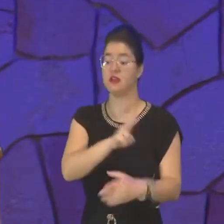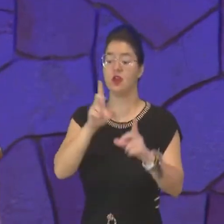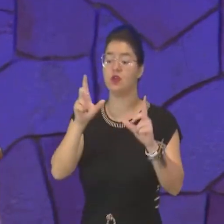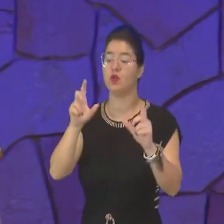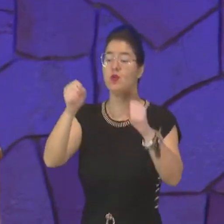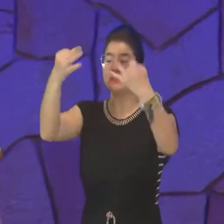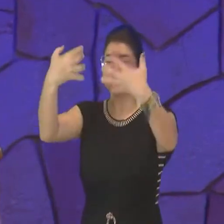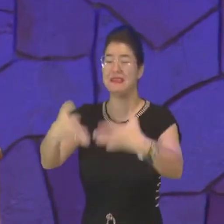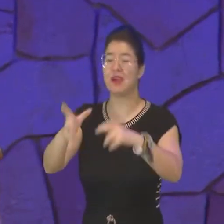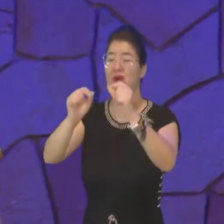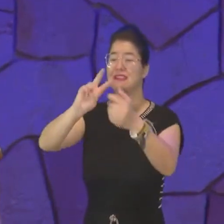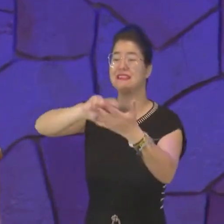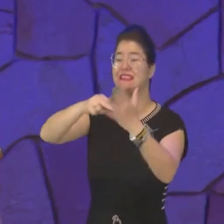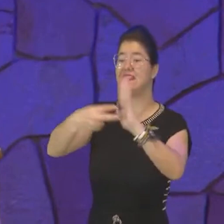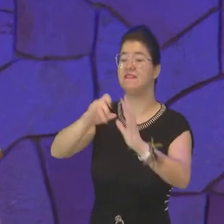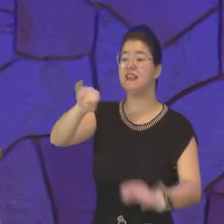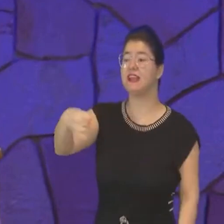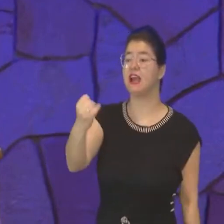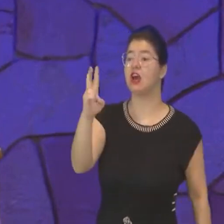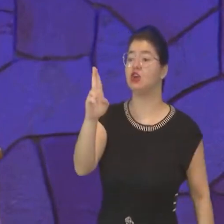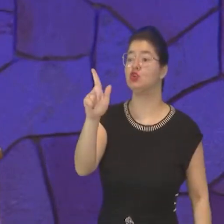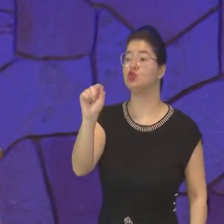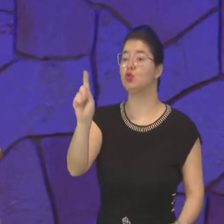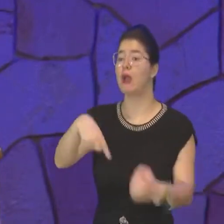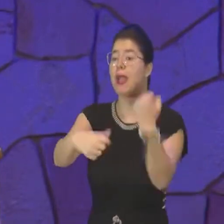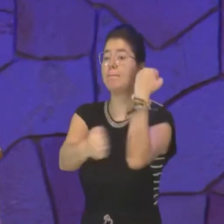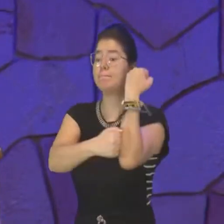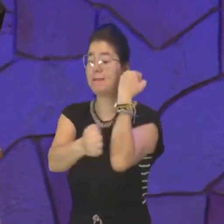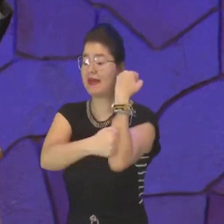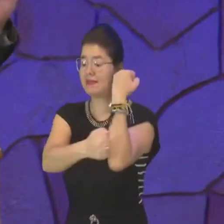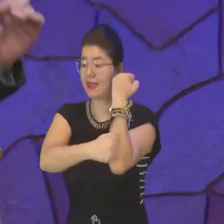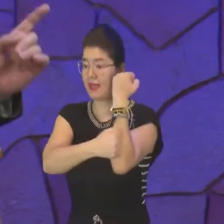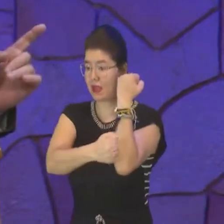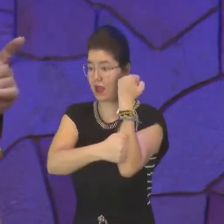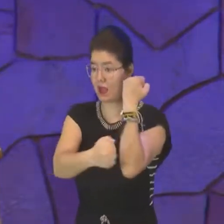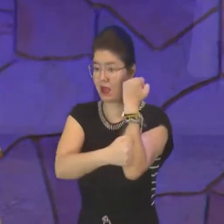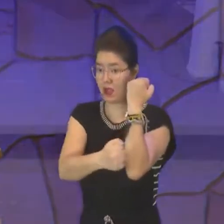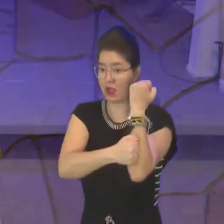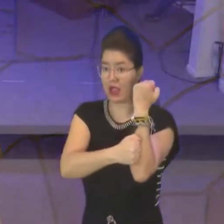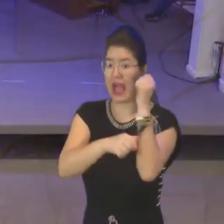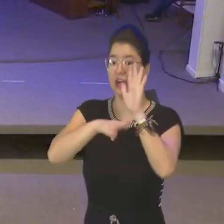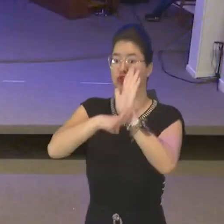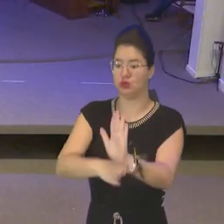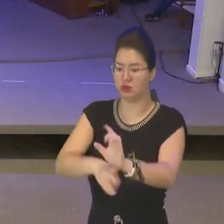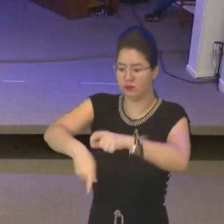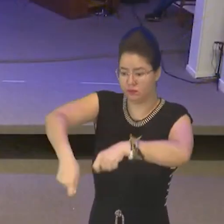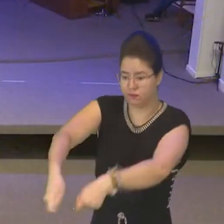jugo, uma peça de madeira usada geralmente no campo para arar a terra.